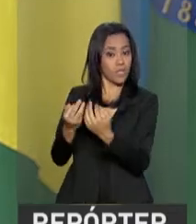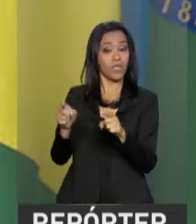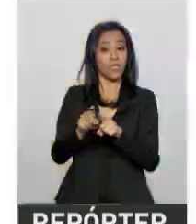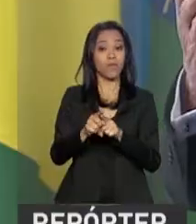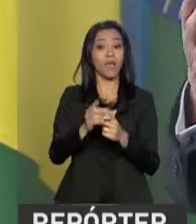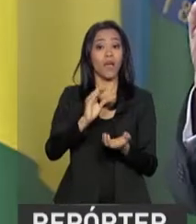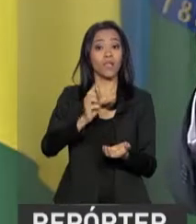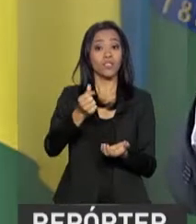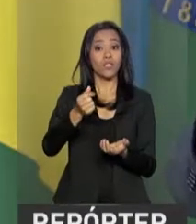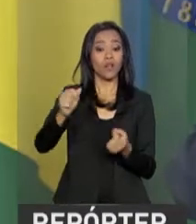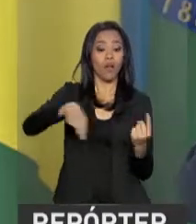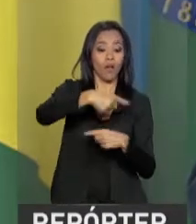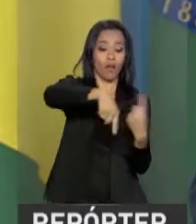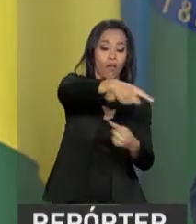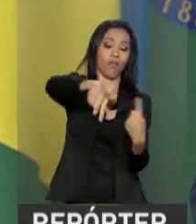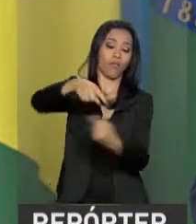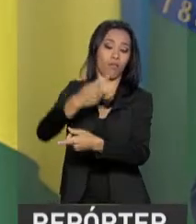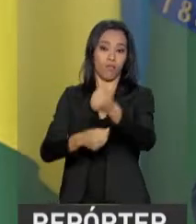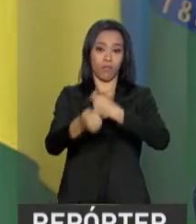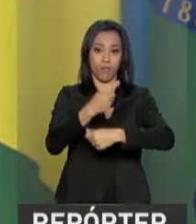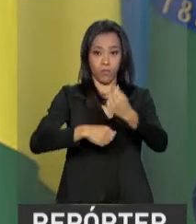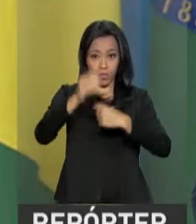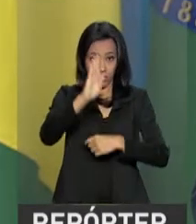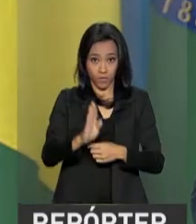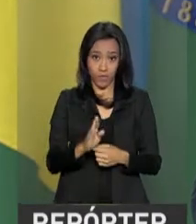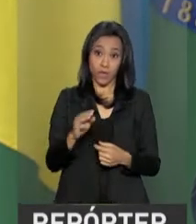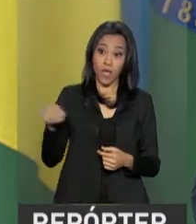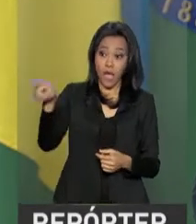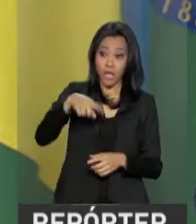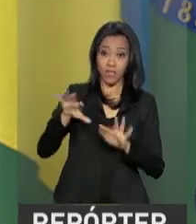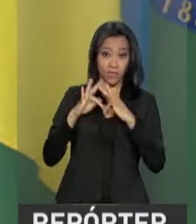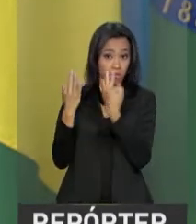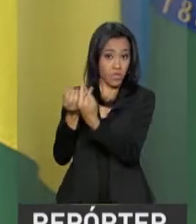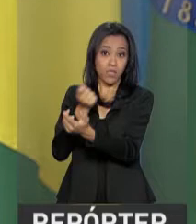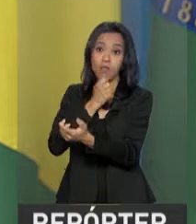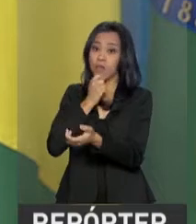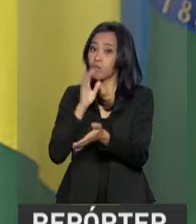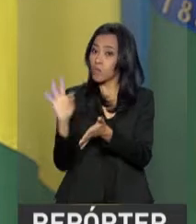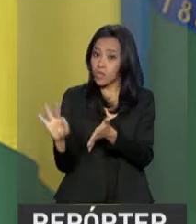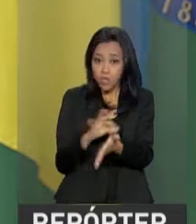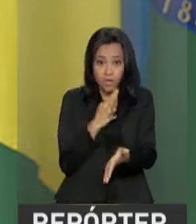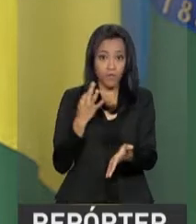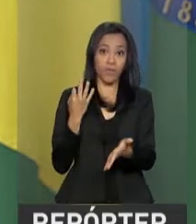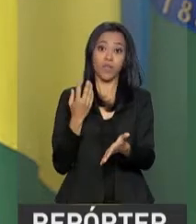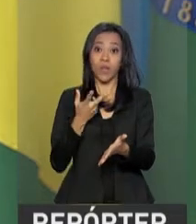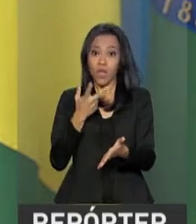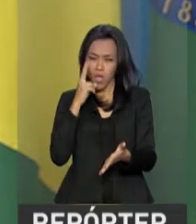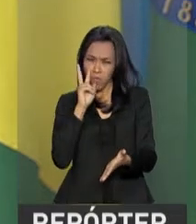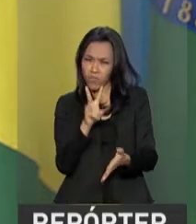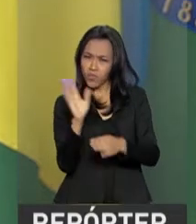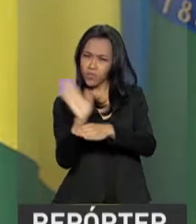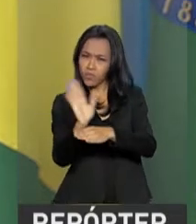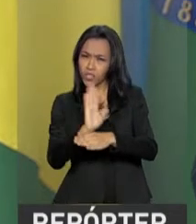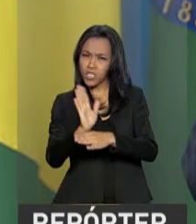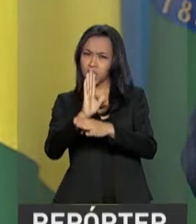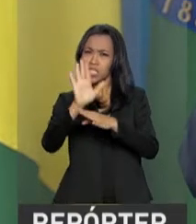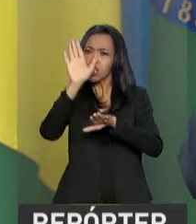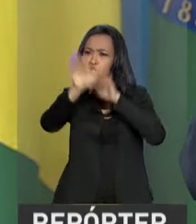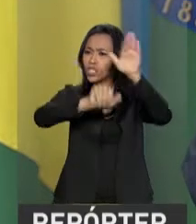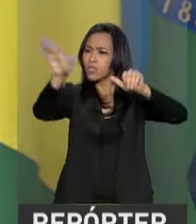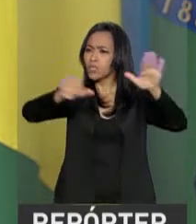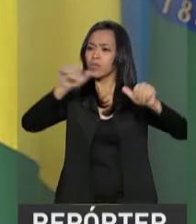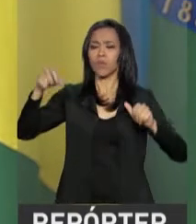brasileira às famílias ea todos que ainda não se inscreveram eu verifiquei que é um chamamento para os advogados a para os